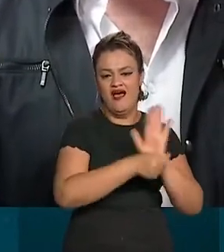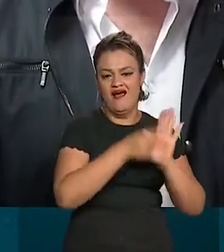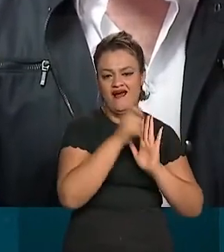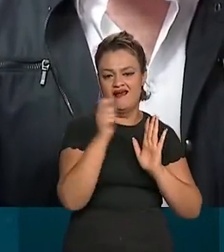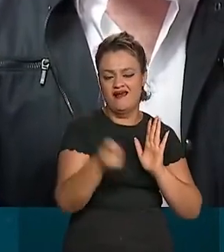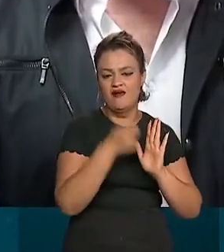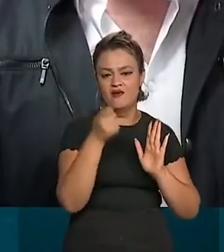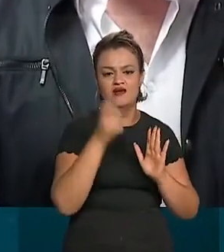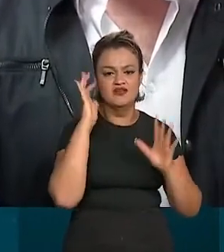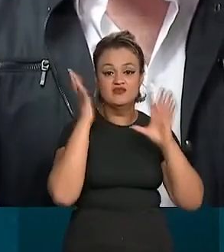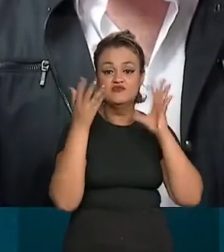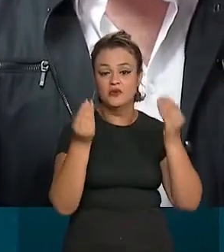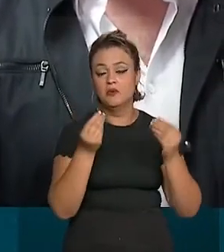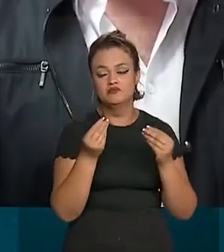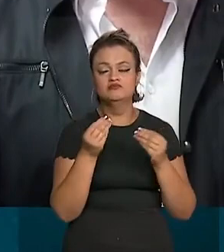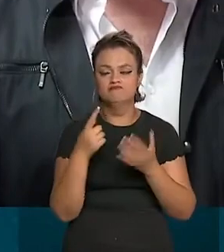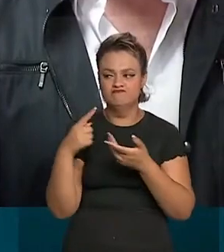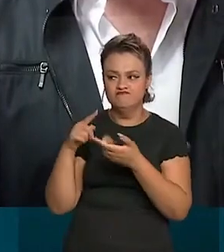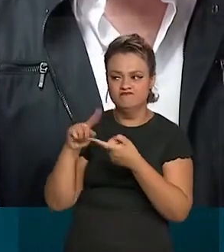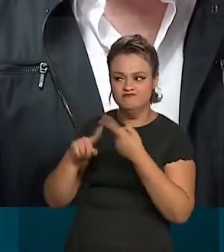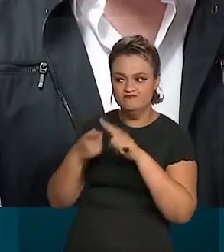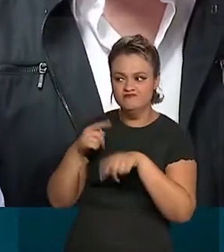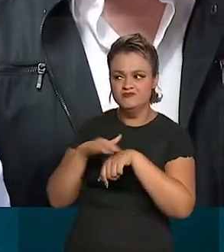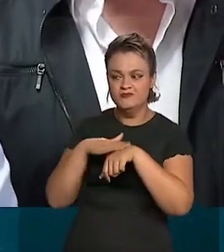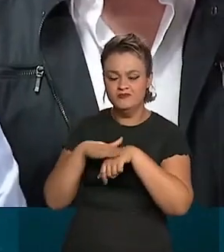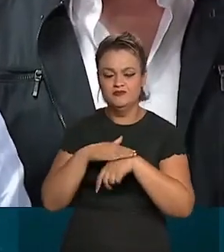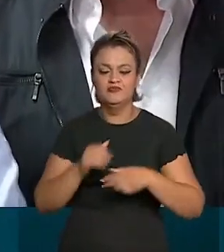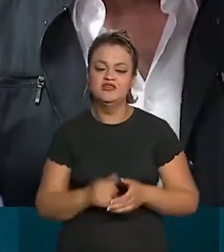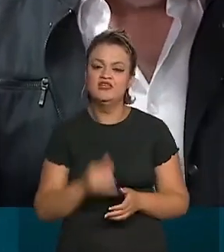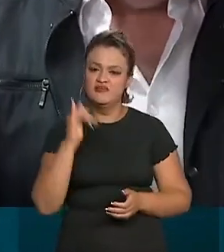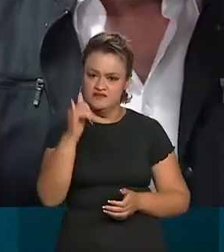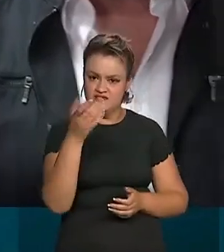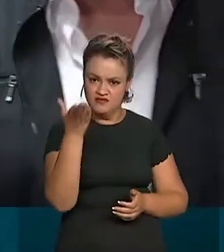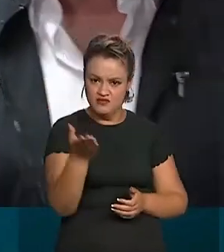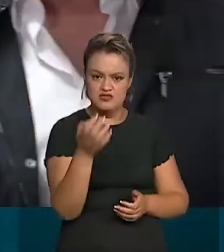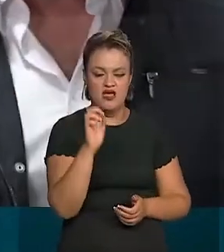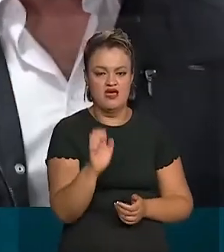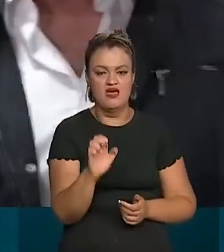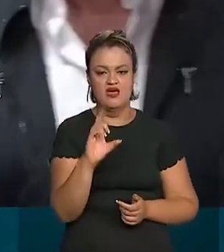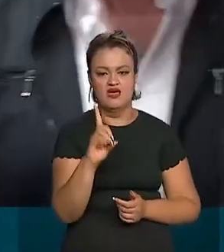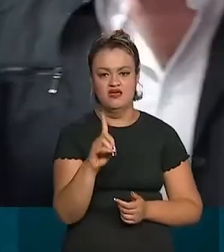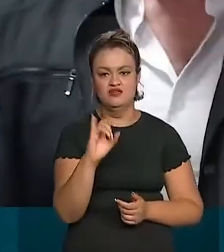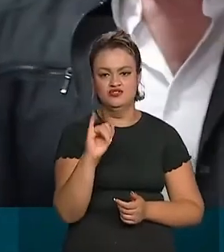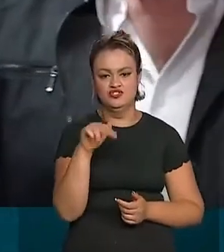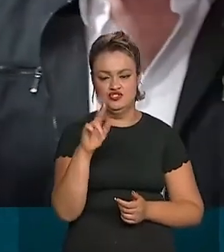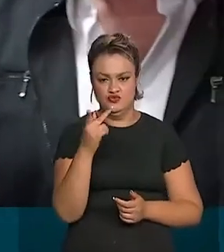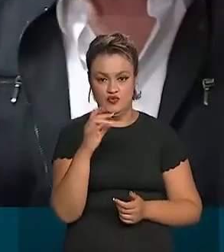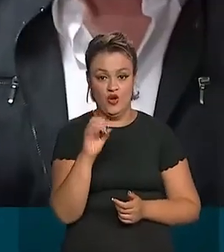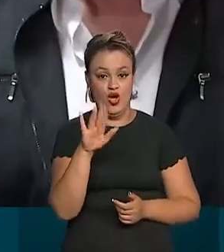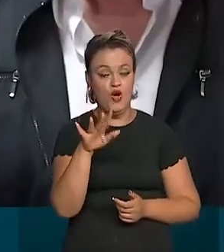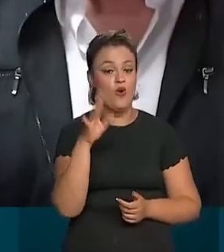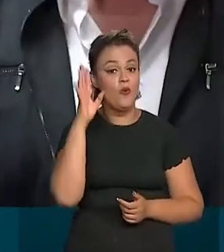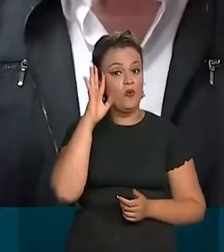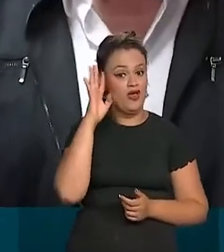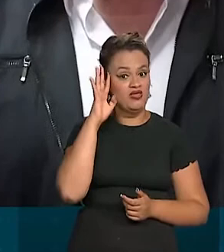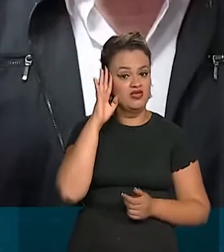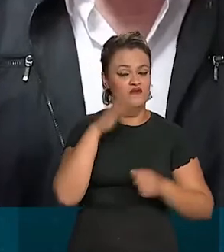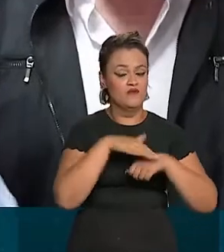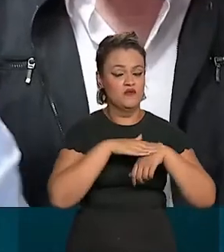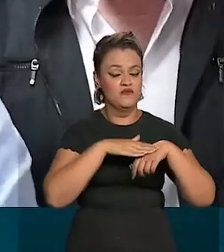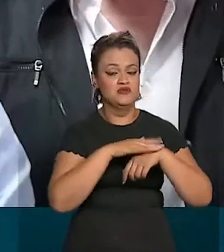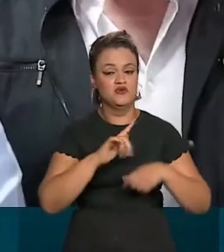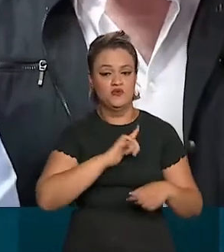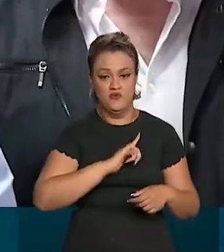Sol. Eu quero, Edinho, dizer para você que eu vou quarta-feira receber o governador do